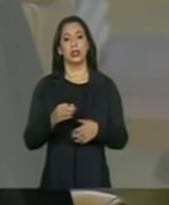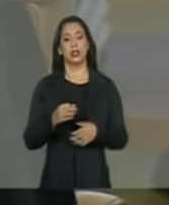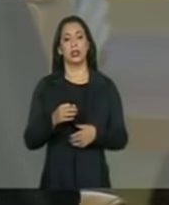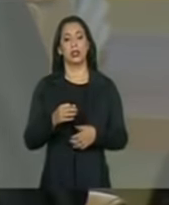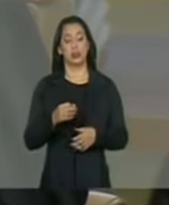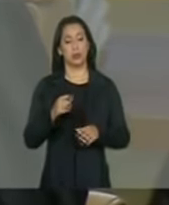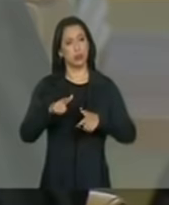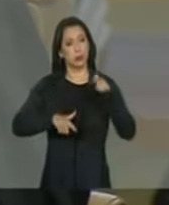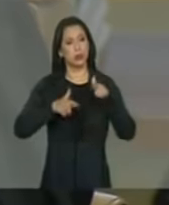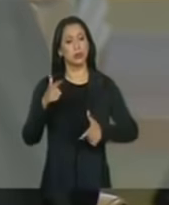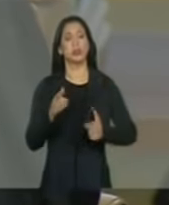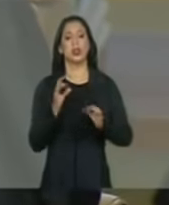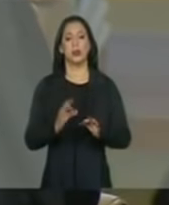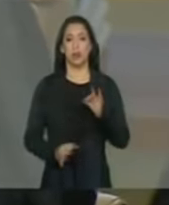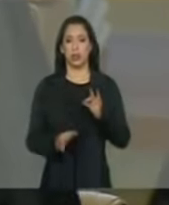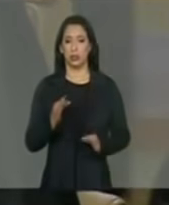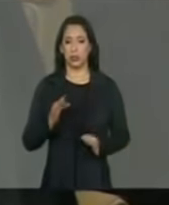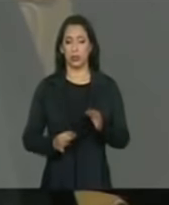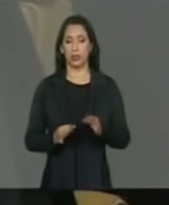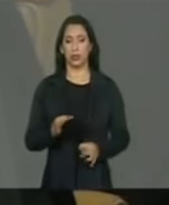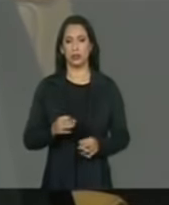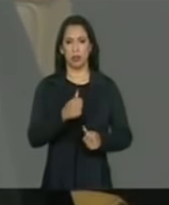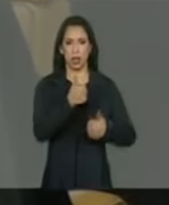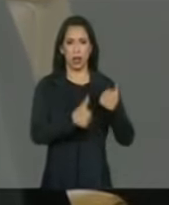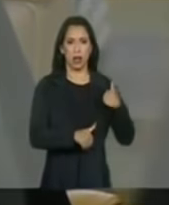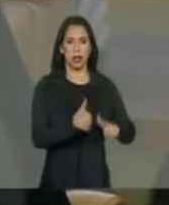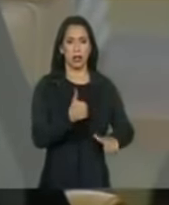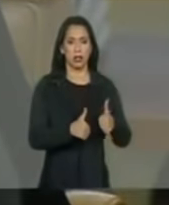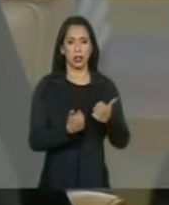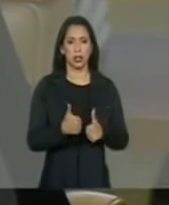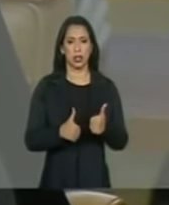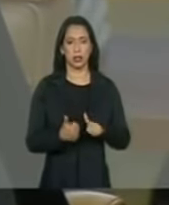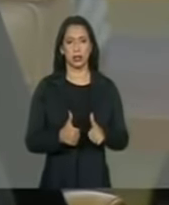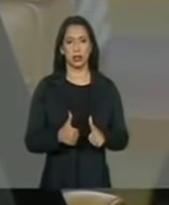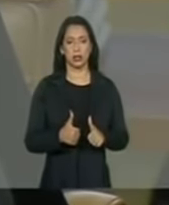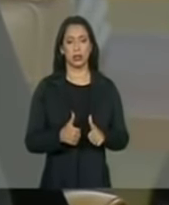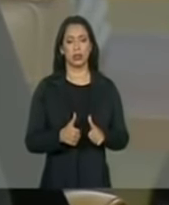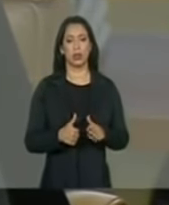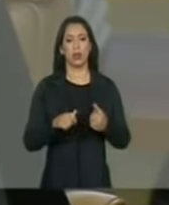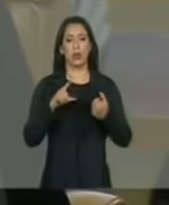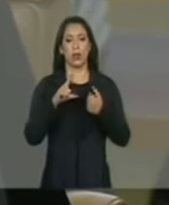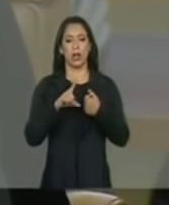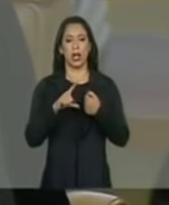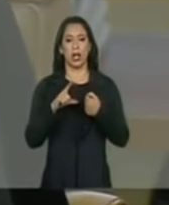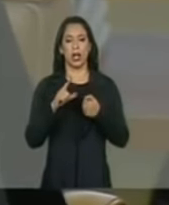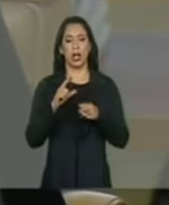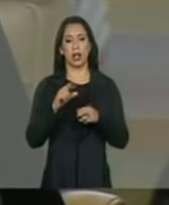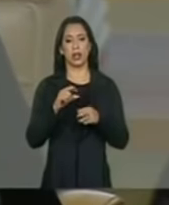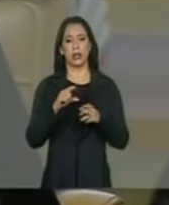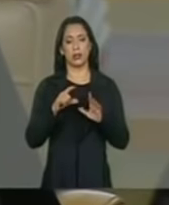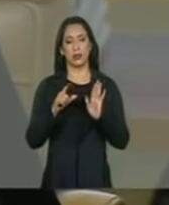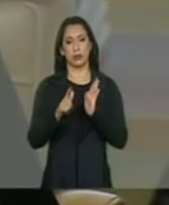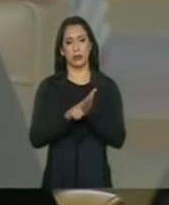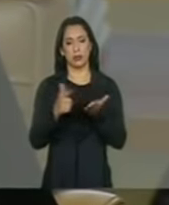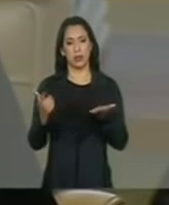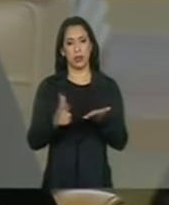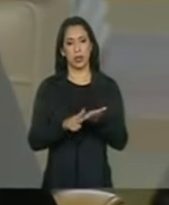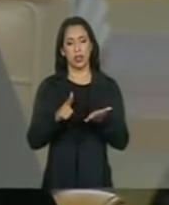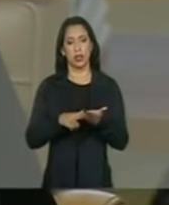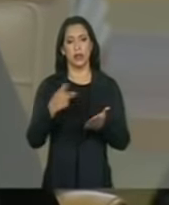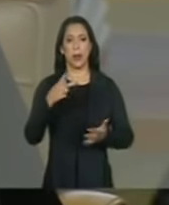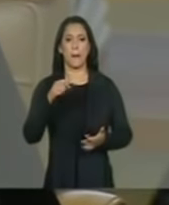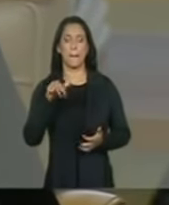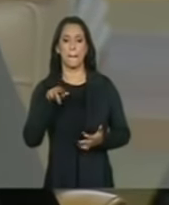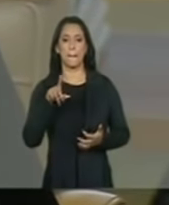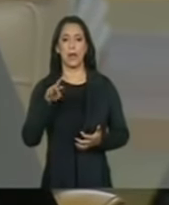foi bem analisada em brilhante artigo da lavra do eminente juiz federal paulo mário canabarro